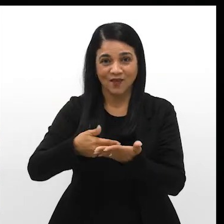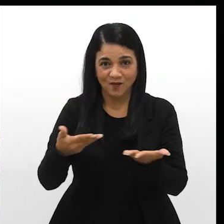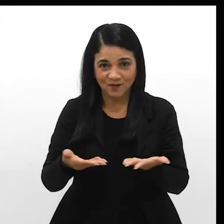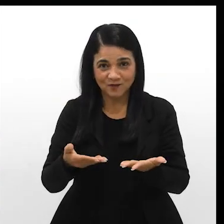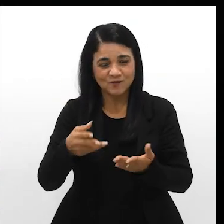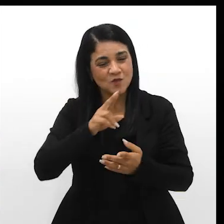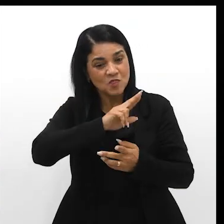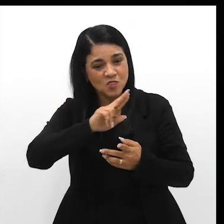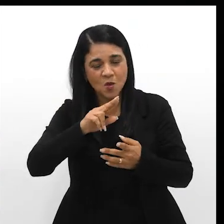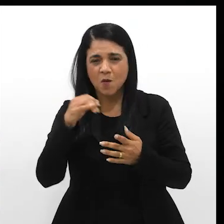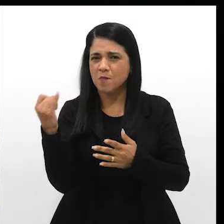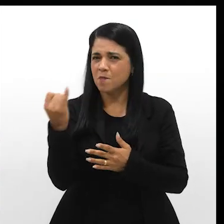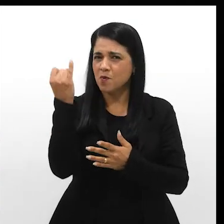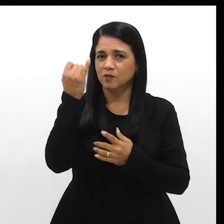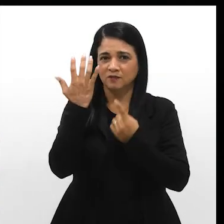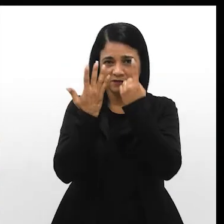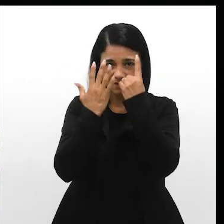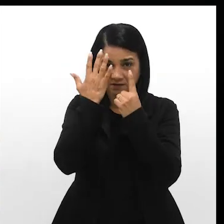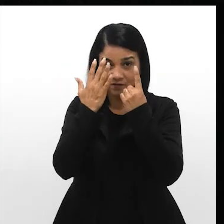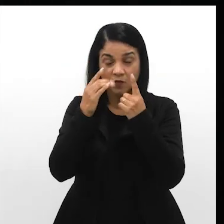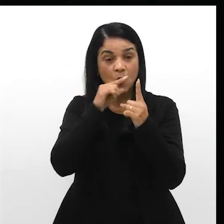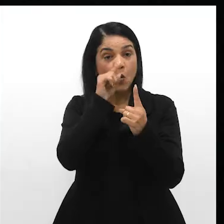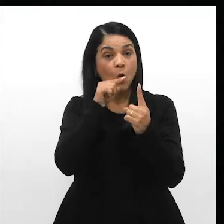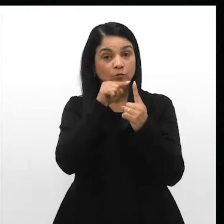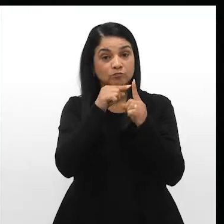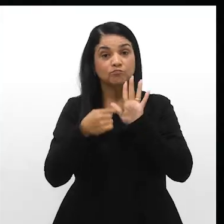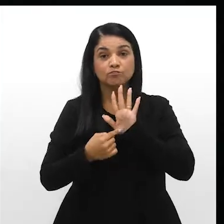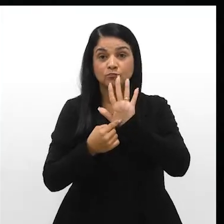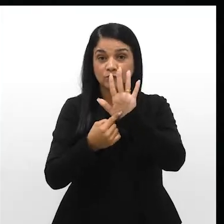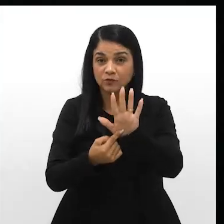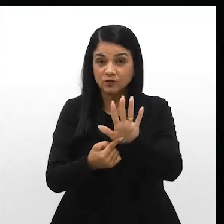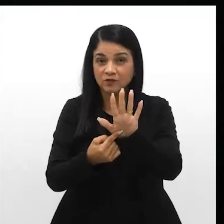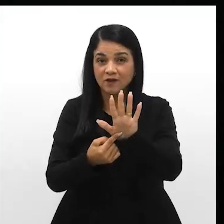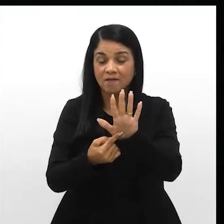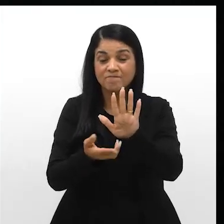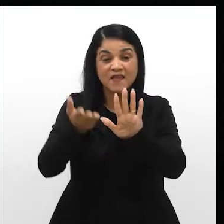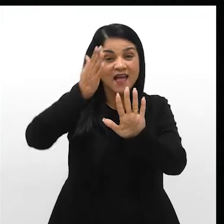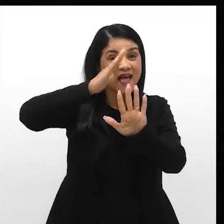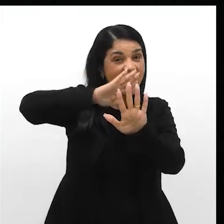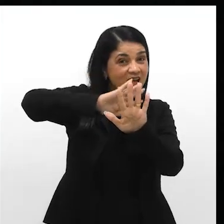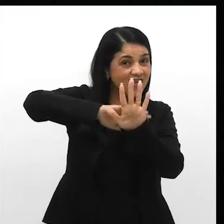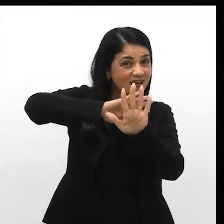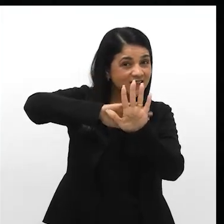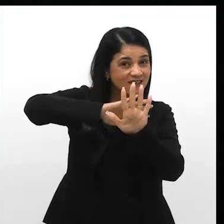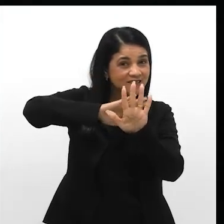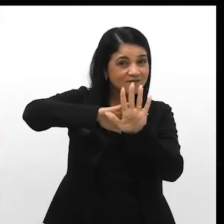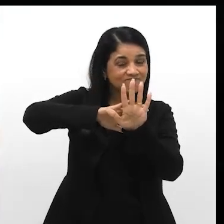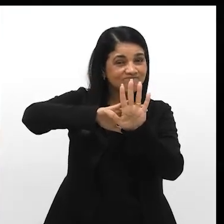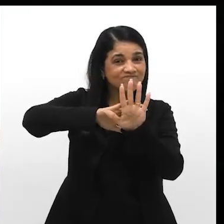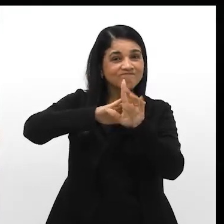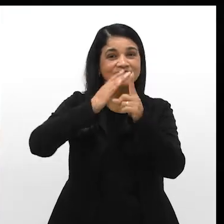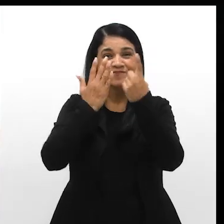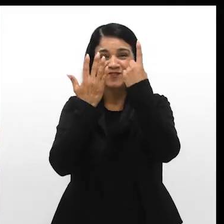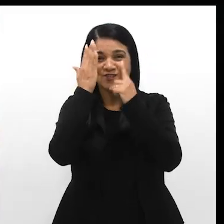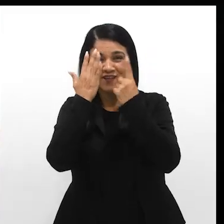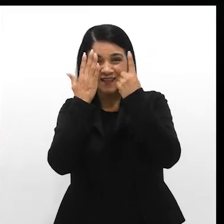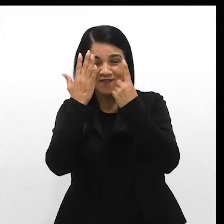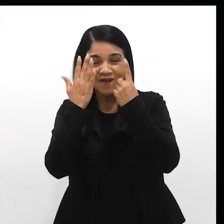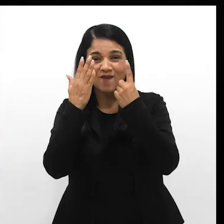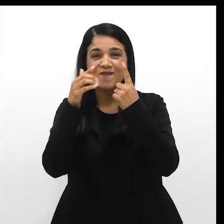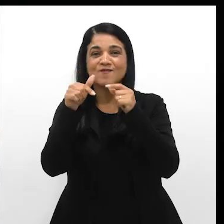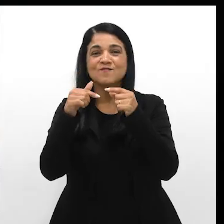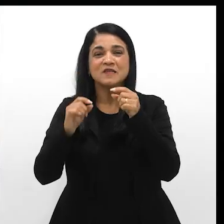dos grandes nomes do carnaval, né? Porque o objetivo do programa é mostrar justamente os bastidores, né? Desses